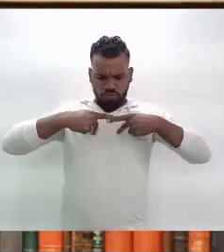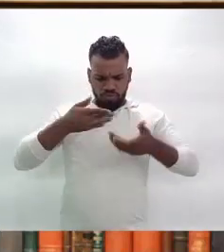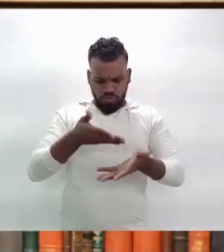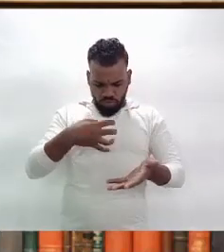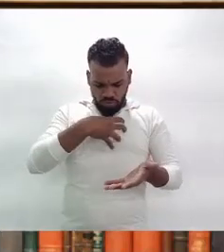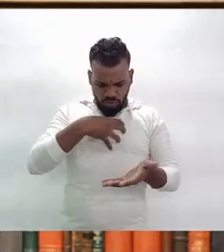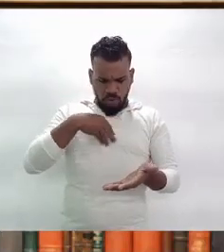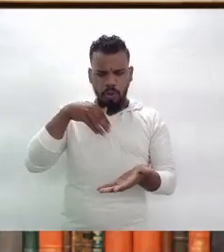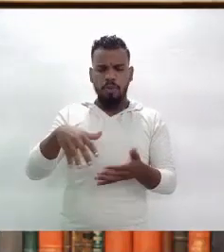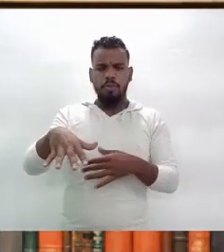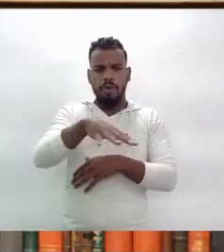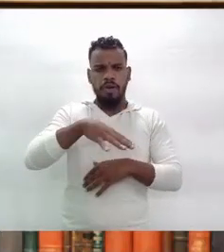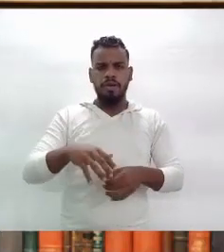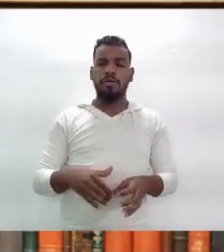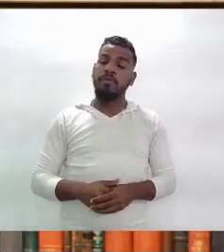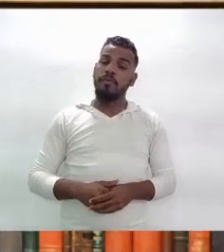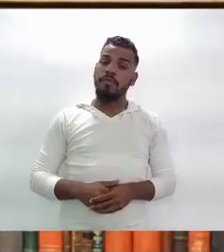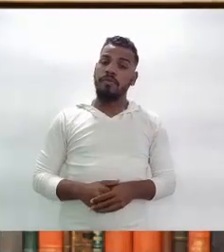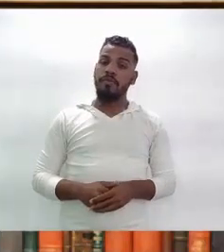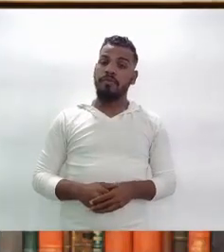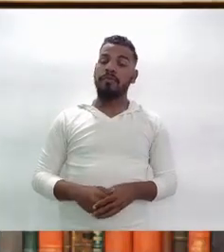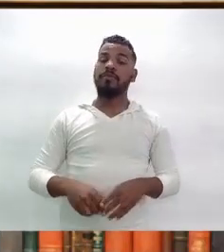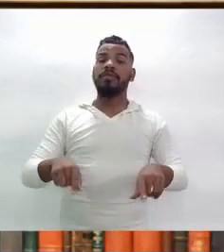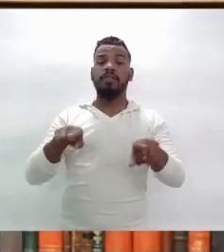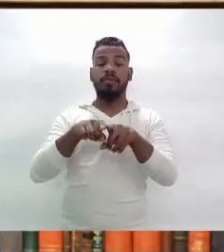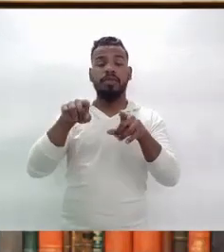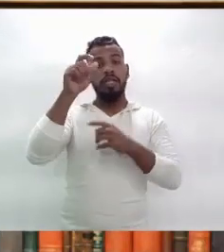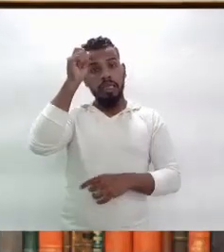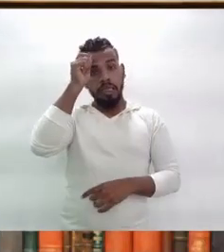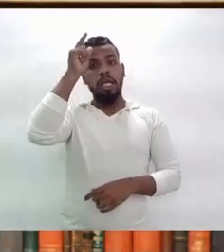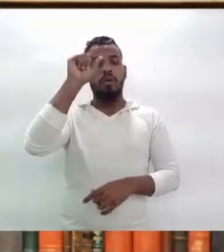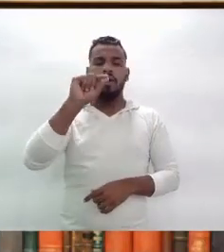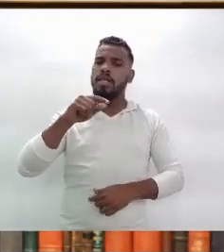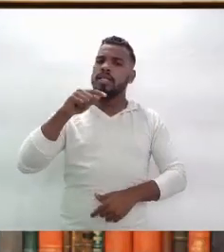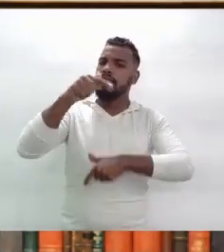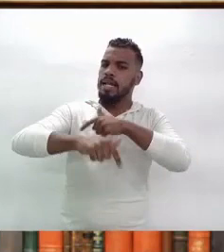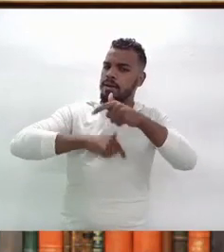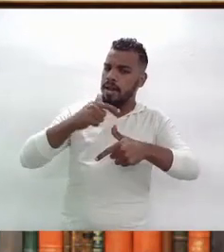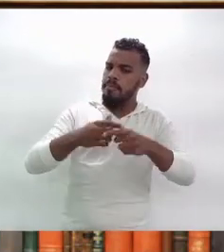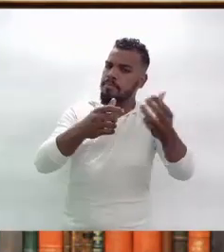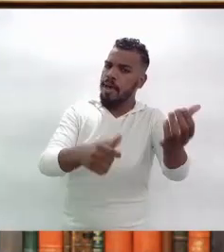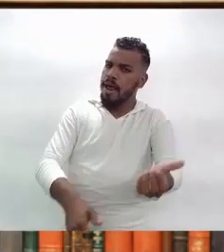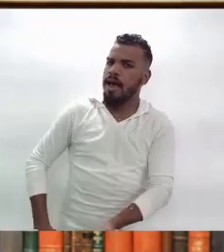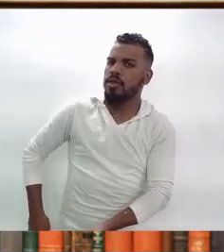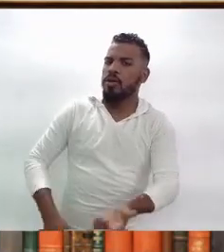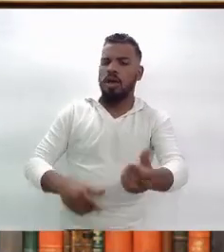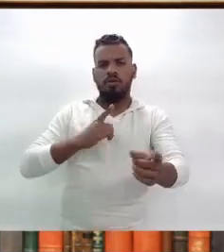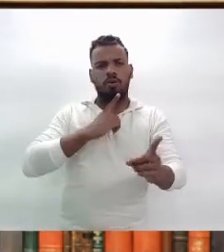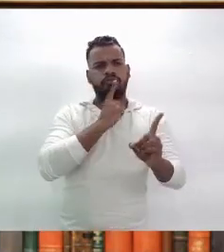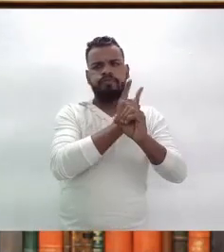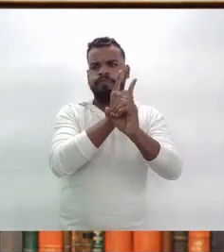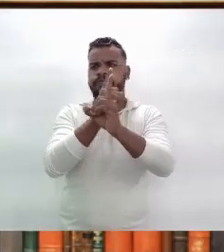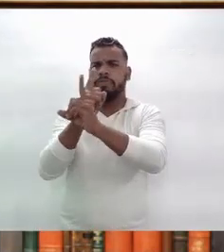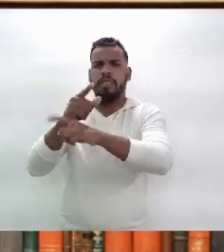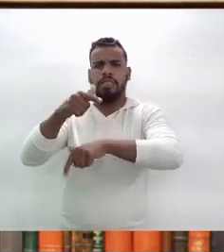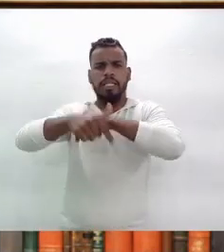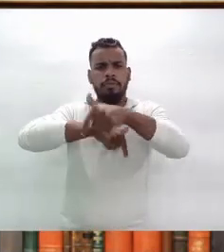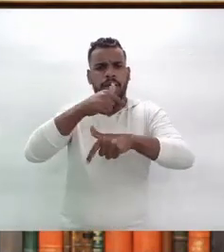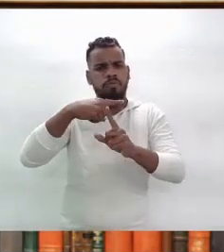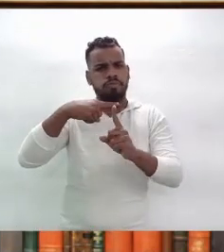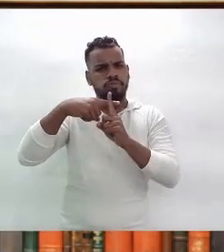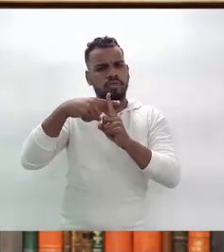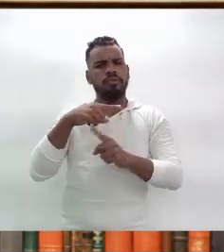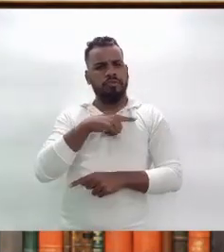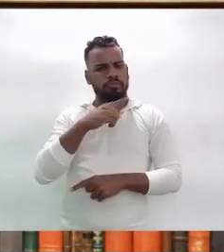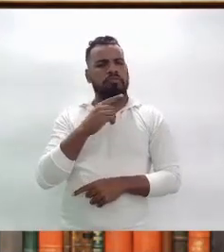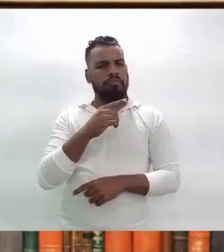se identificar. E nessa ideia de trabalhar maracatu, eu vejo muitos trabalhos, muitos resultados